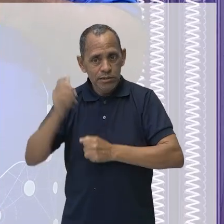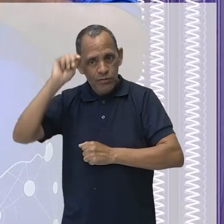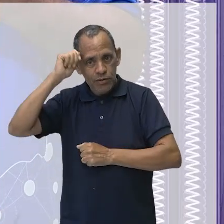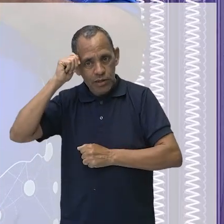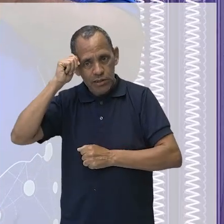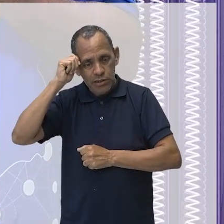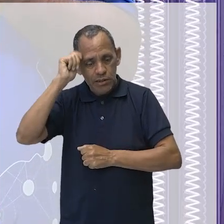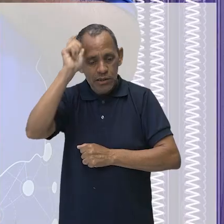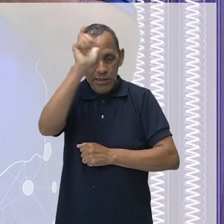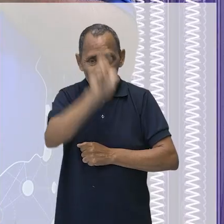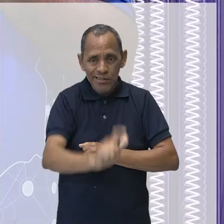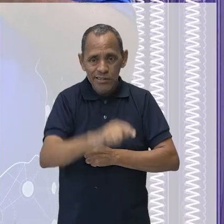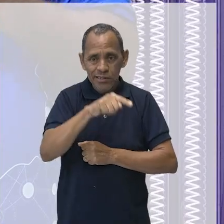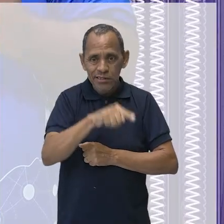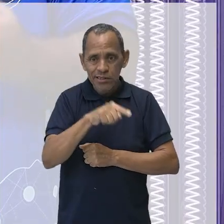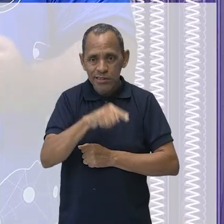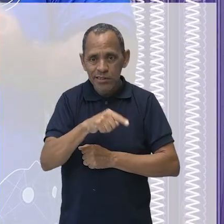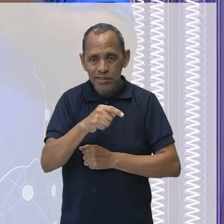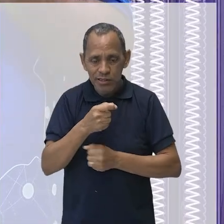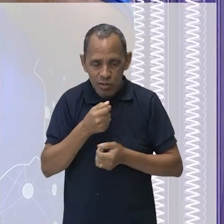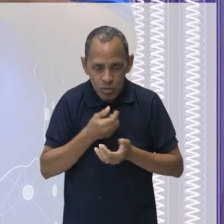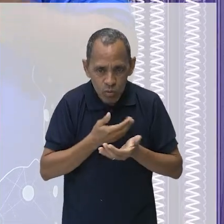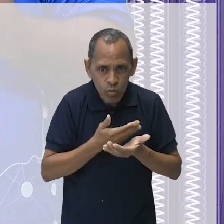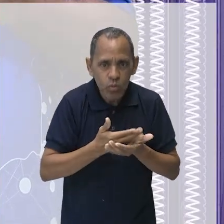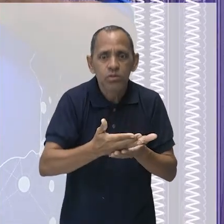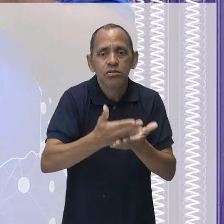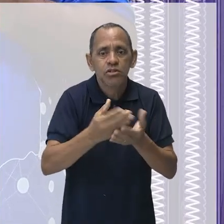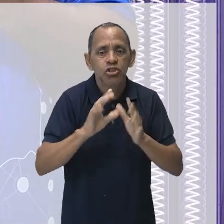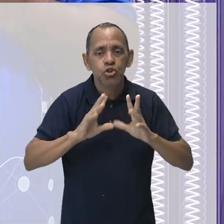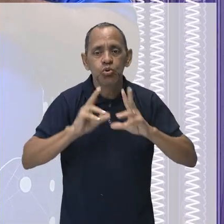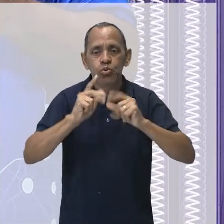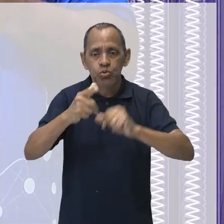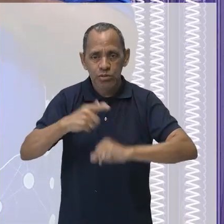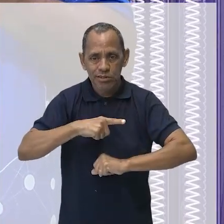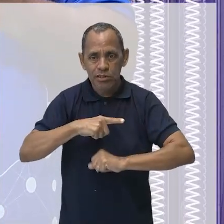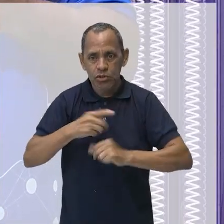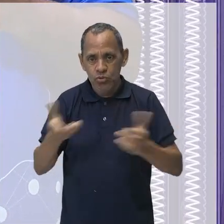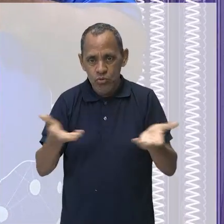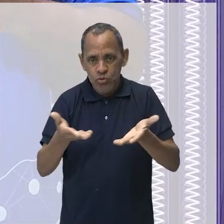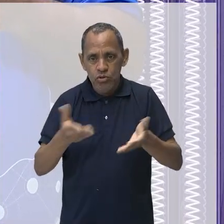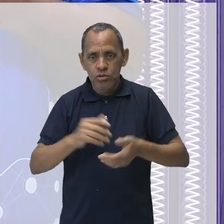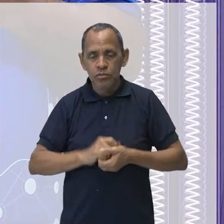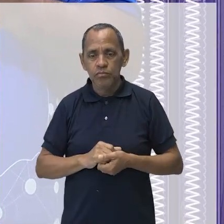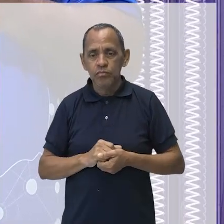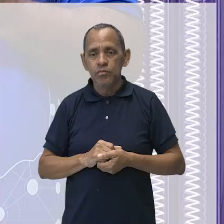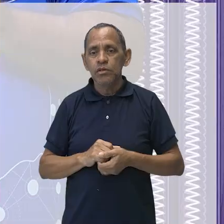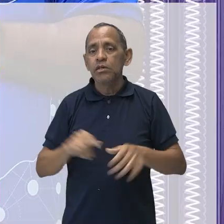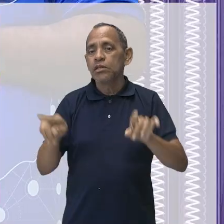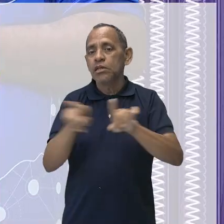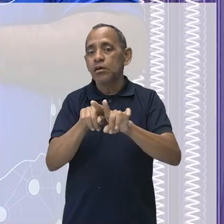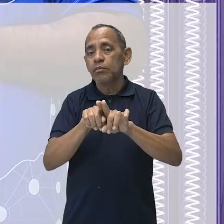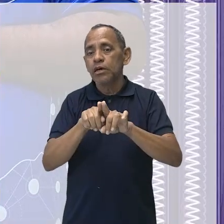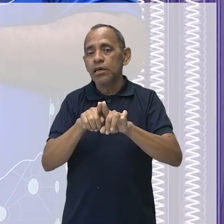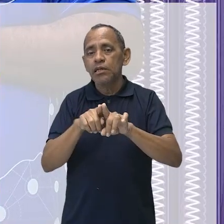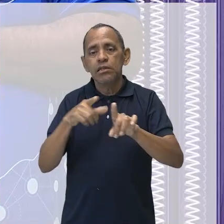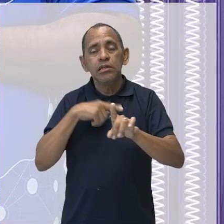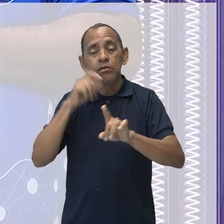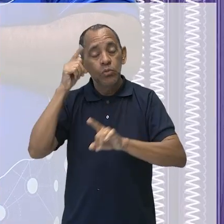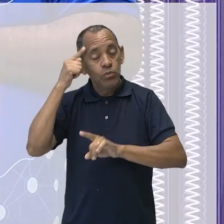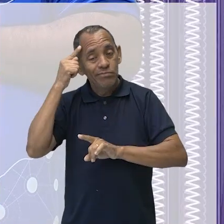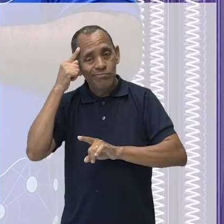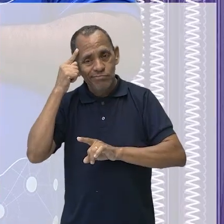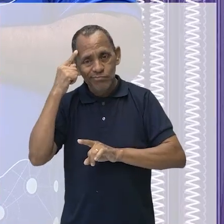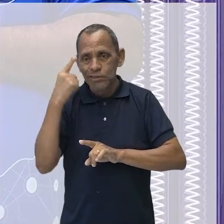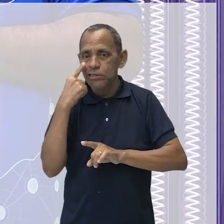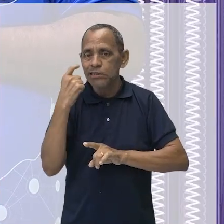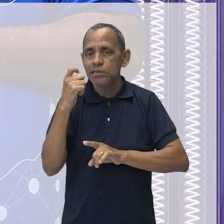ser é considerado a origem de tudo que existe. E mais, nós temos uma ideia muito